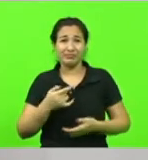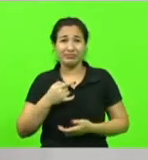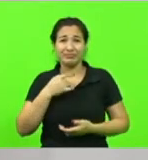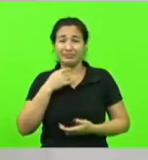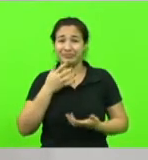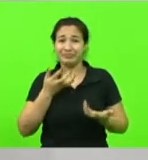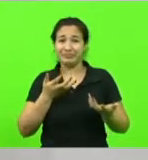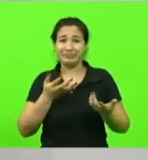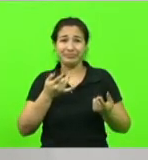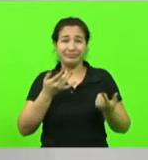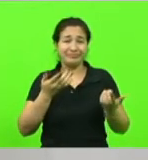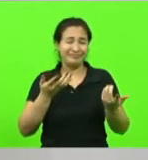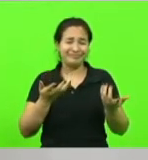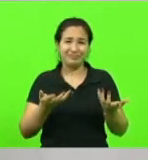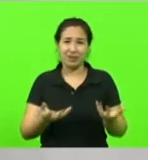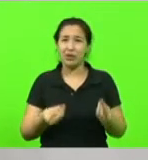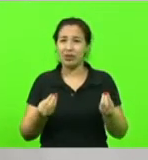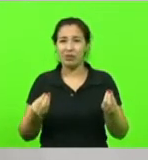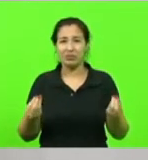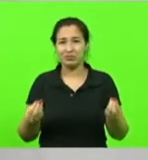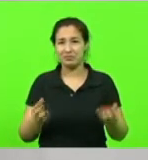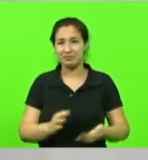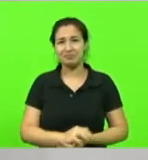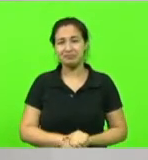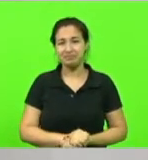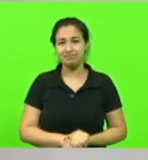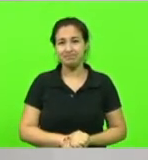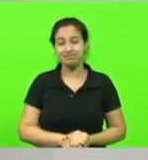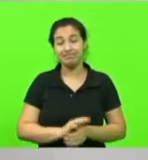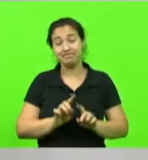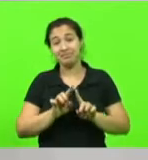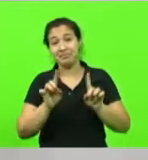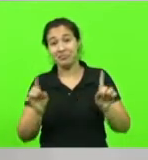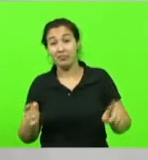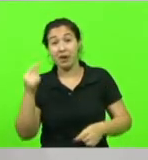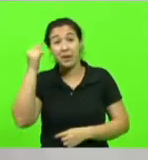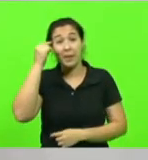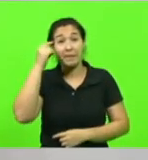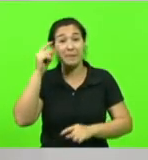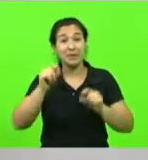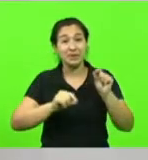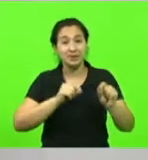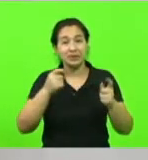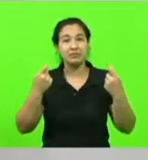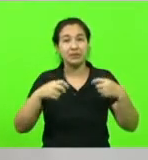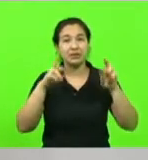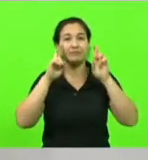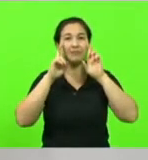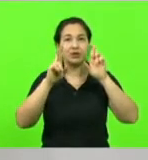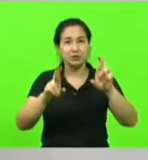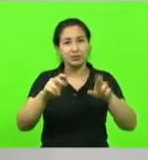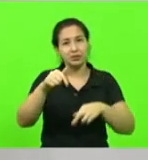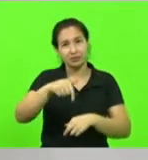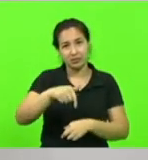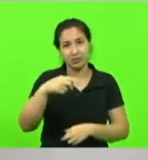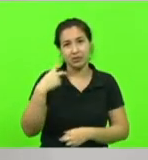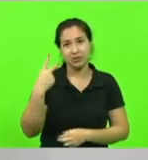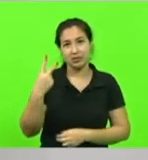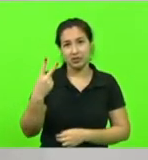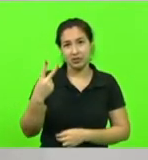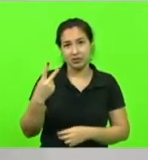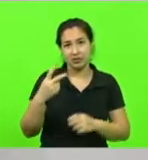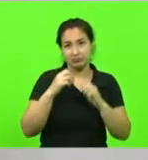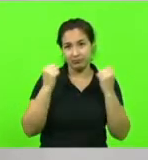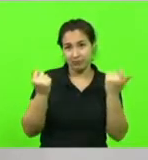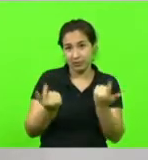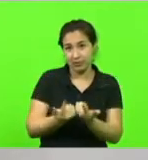esse assunto, senhor presidente. Mas eu realmente penso que deve haver mais respeito aqui nesse parlamento. Não é porque estamos